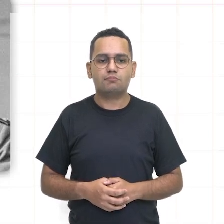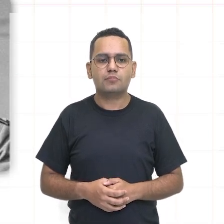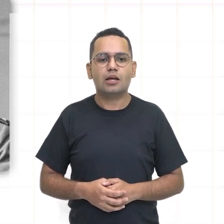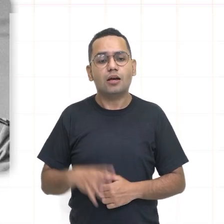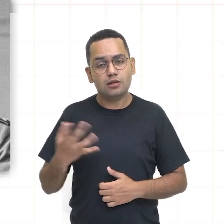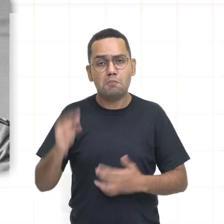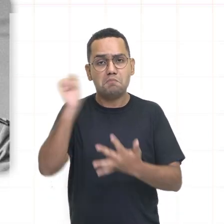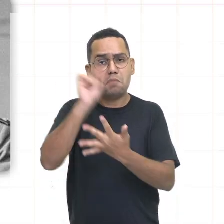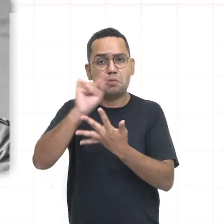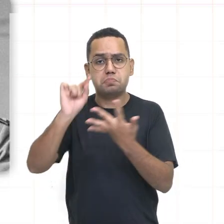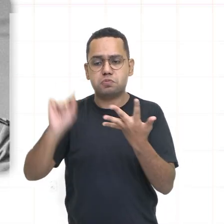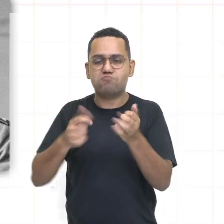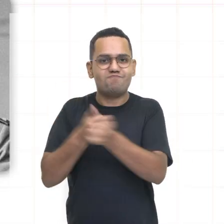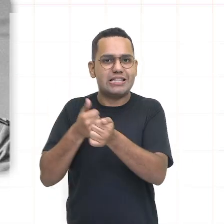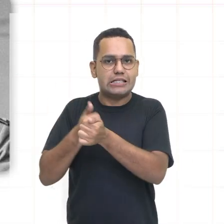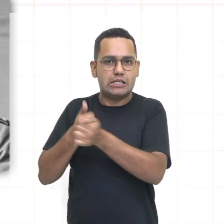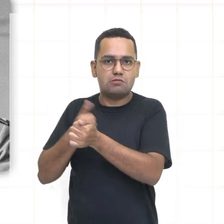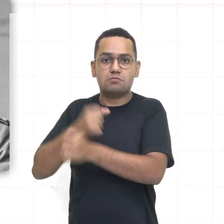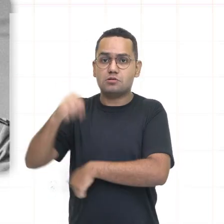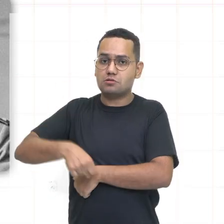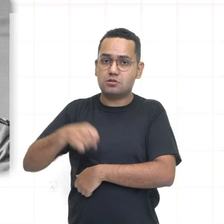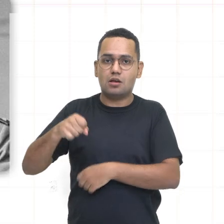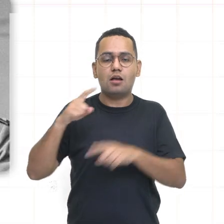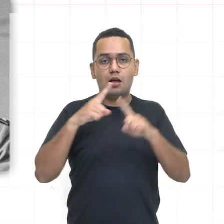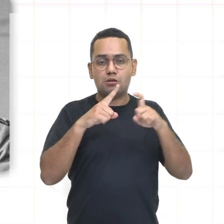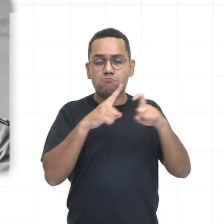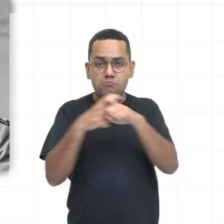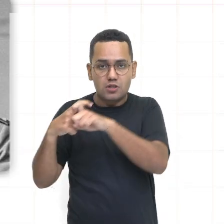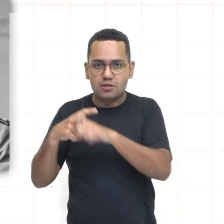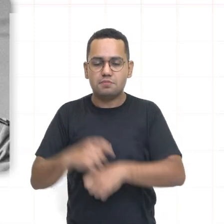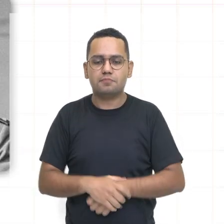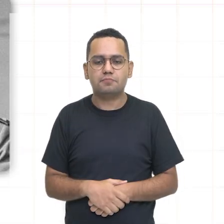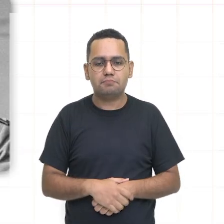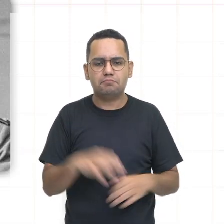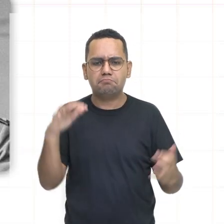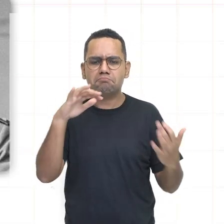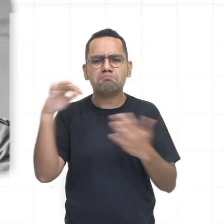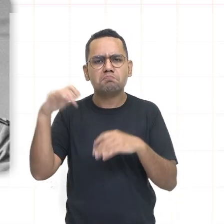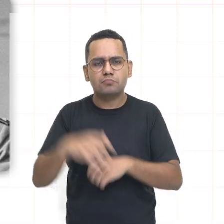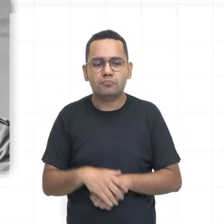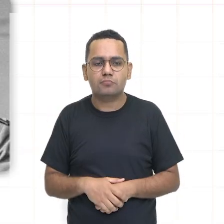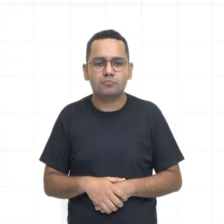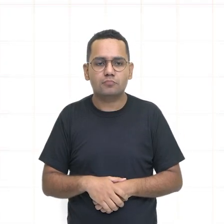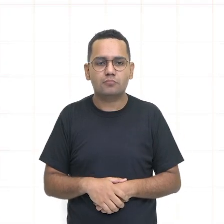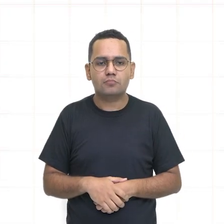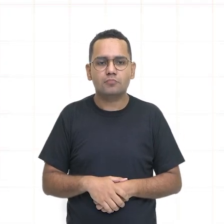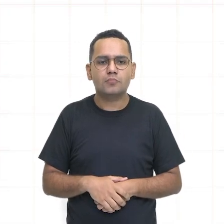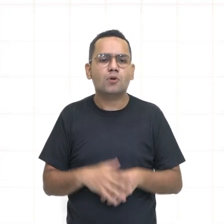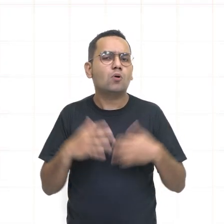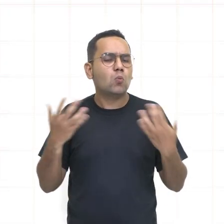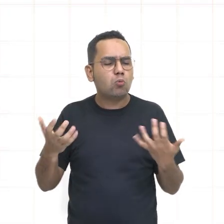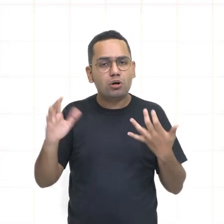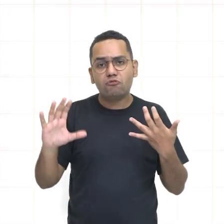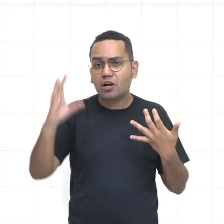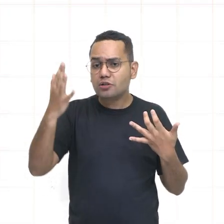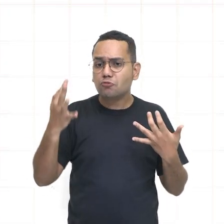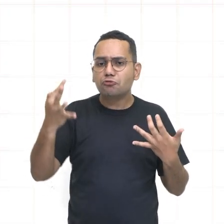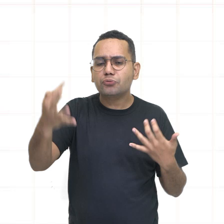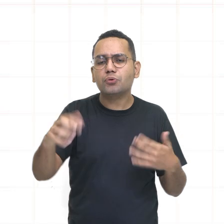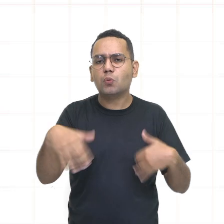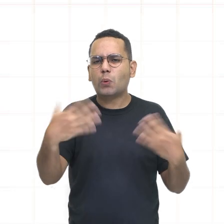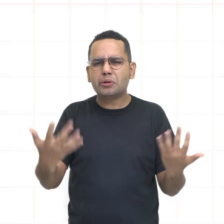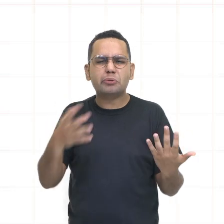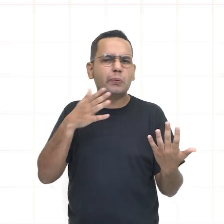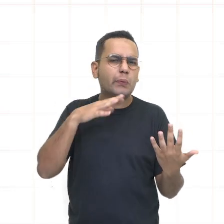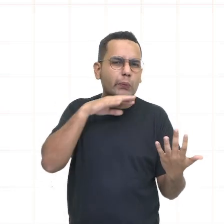perseguidas pelo governo nazista. E quais foram os resultados e consequências do nazismo? Vamos lá. Vamos